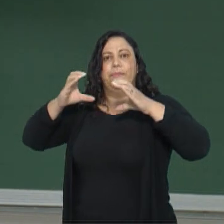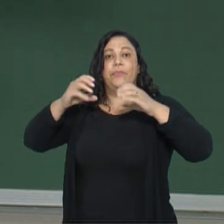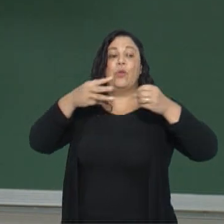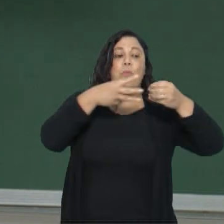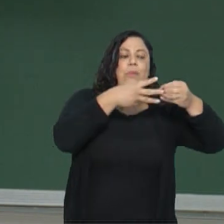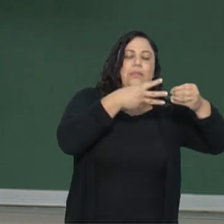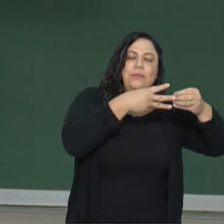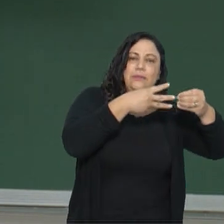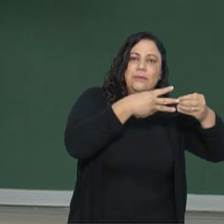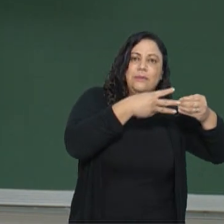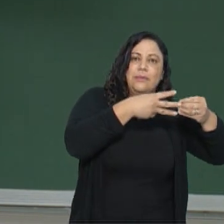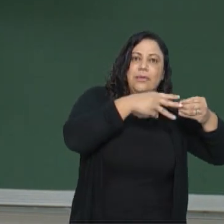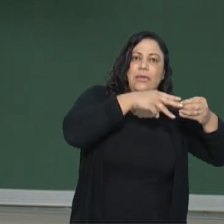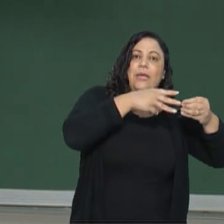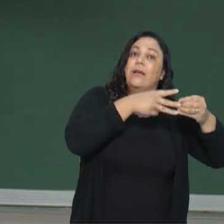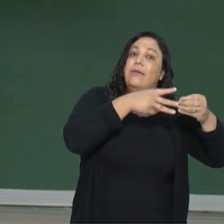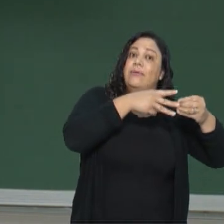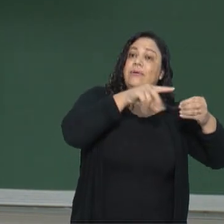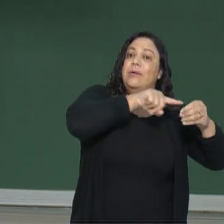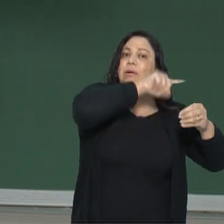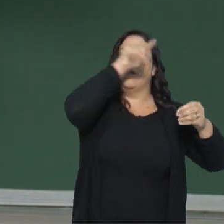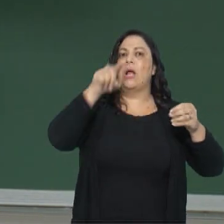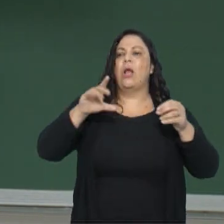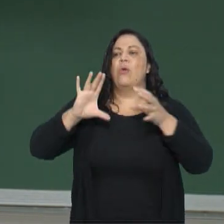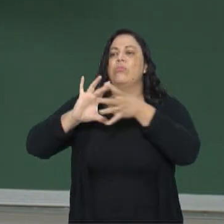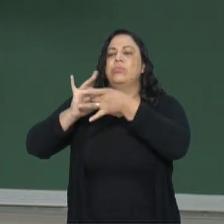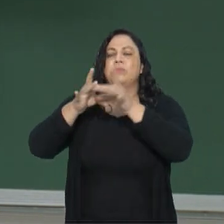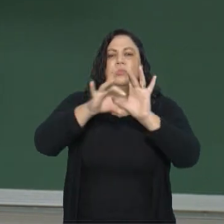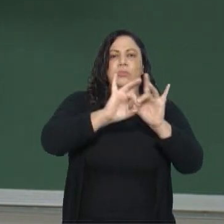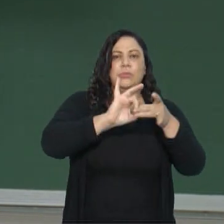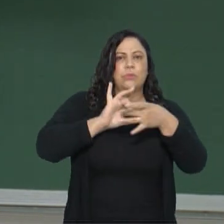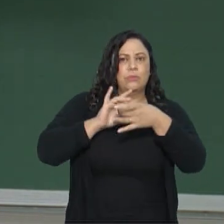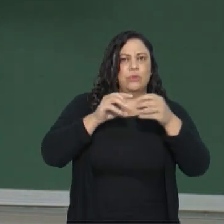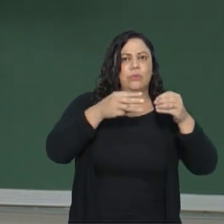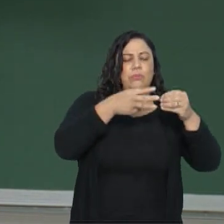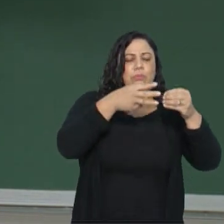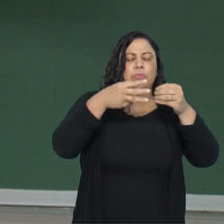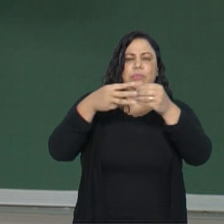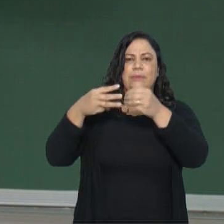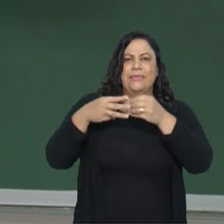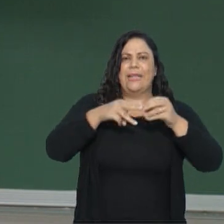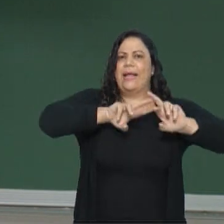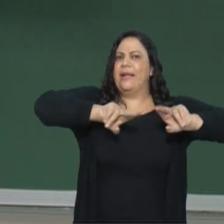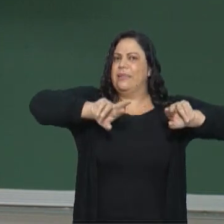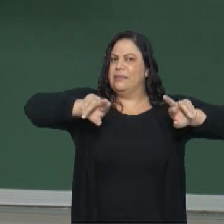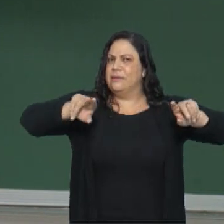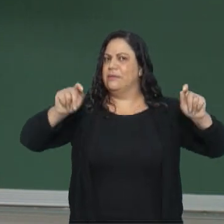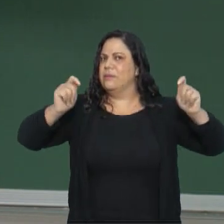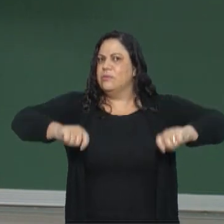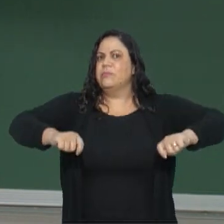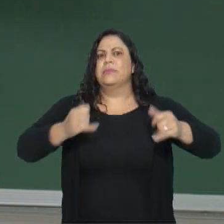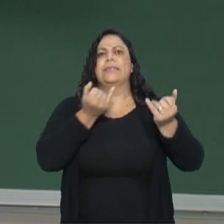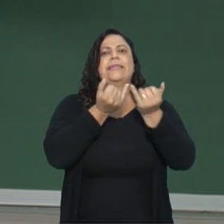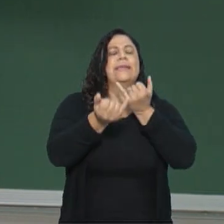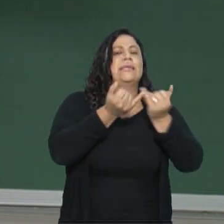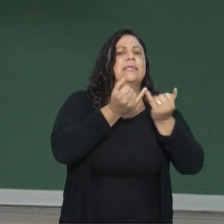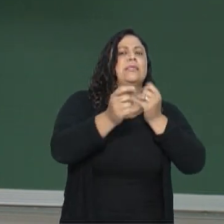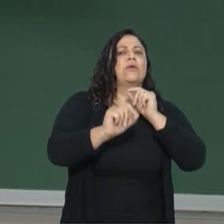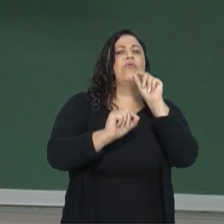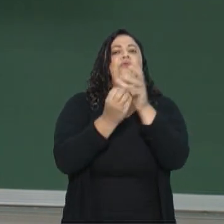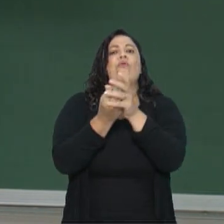célula e essa célula, em conjunto com outras, que desempenham a mesma função e têm um formato semelhante, forma o